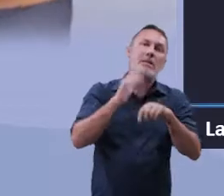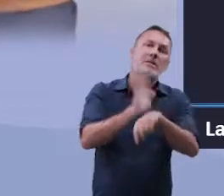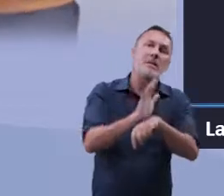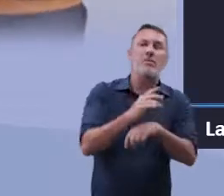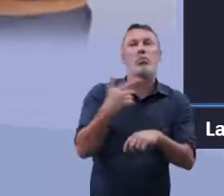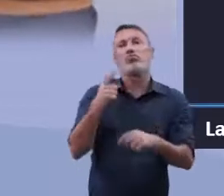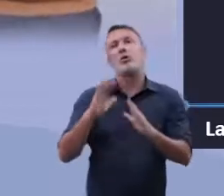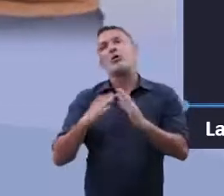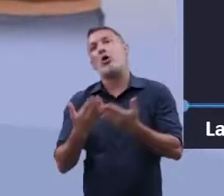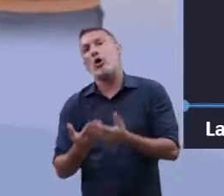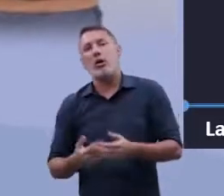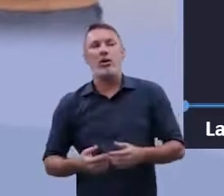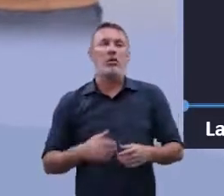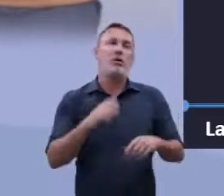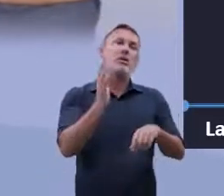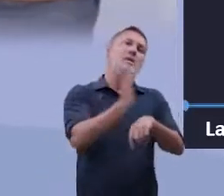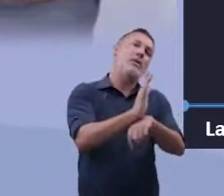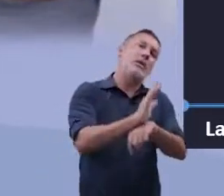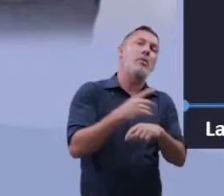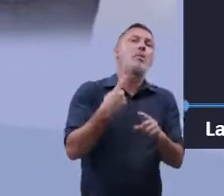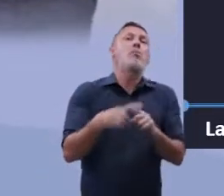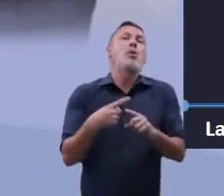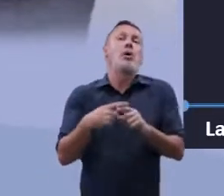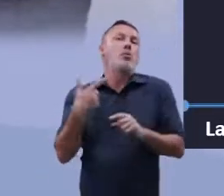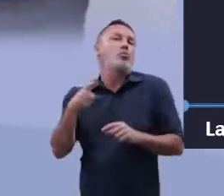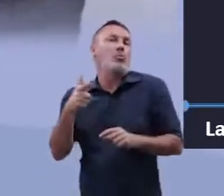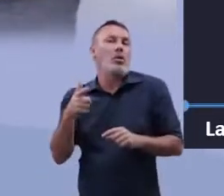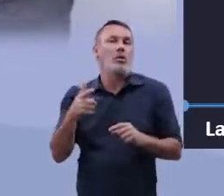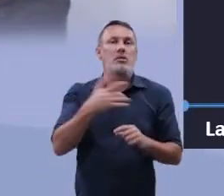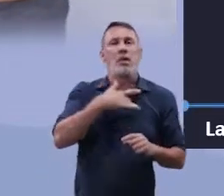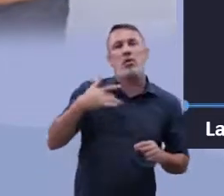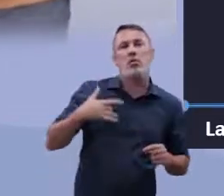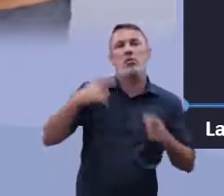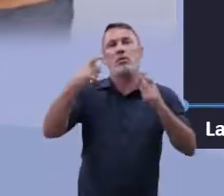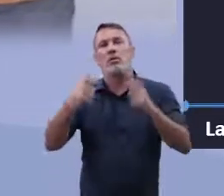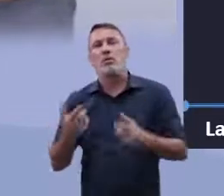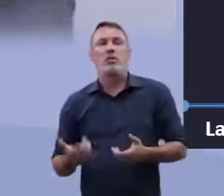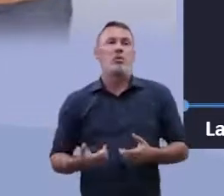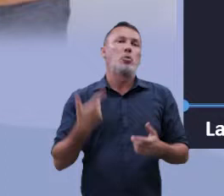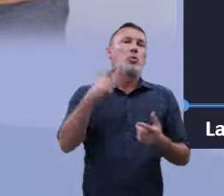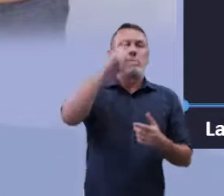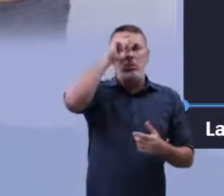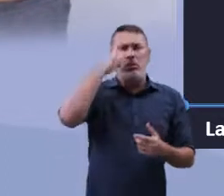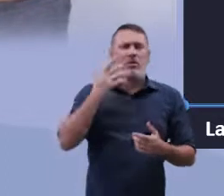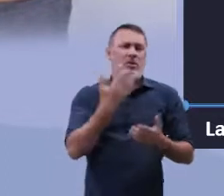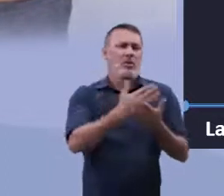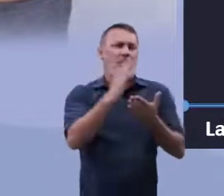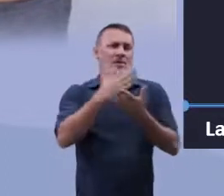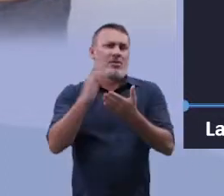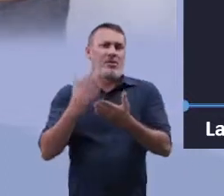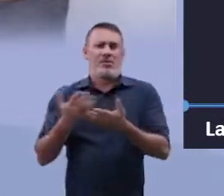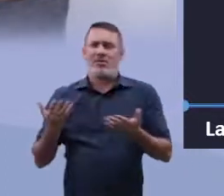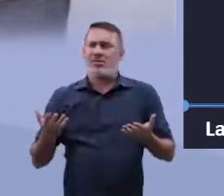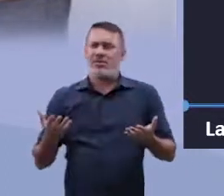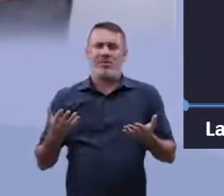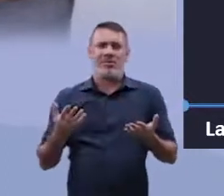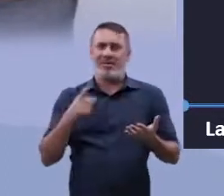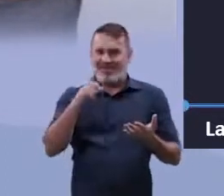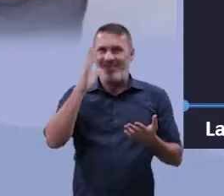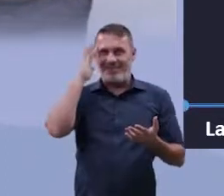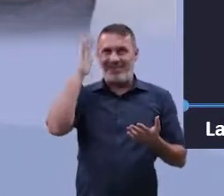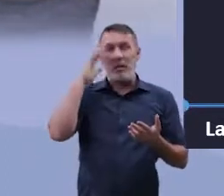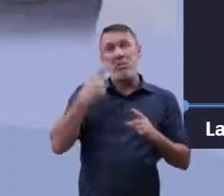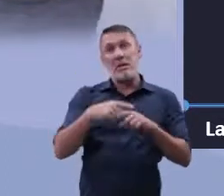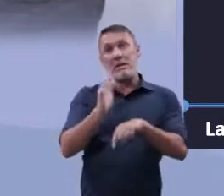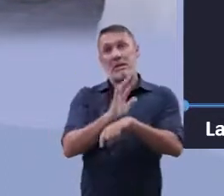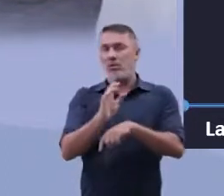não tem posto de saúde, se não tem hospitais? Para que a pessoa quer cinema? Você não pensou assim. Você resolveu e colocou aquelas